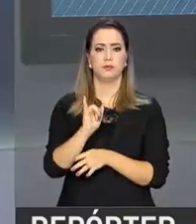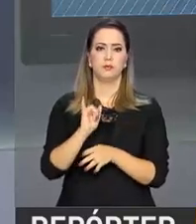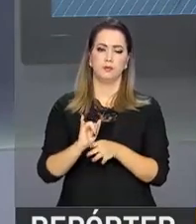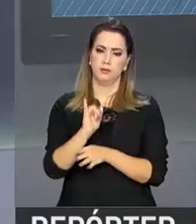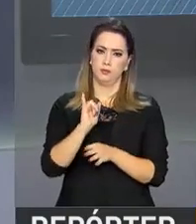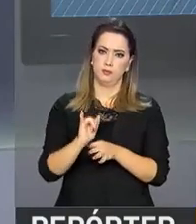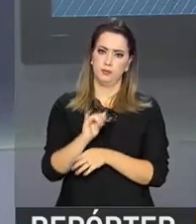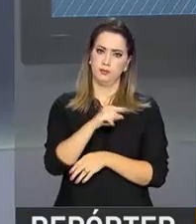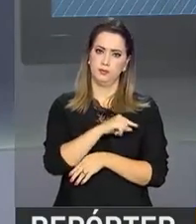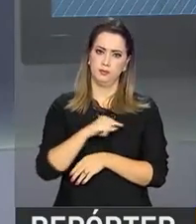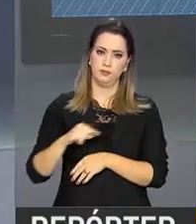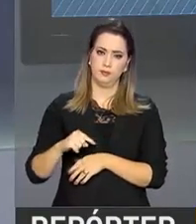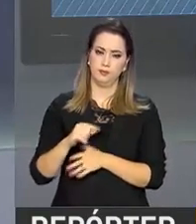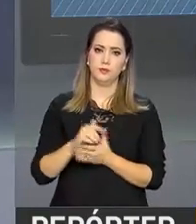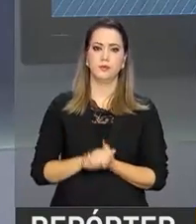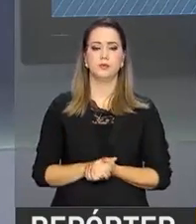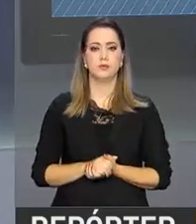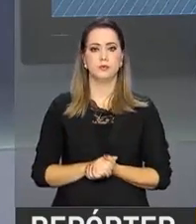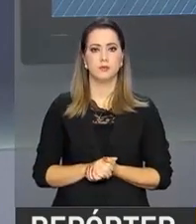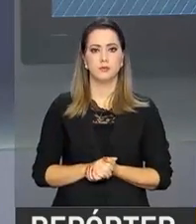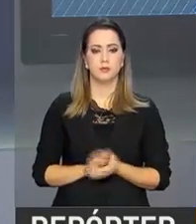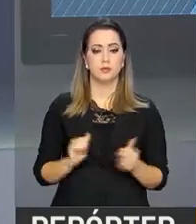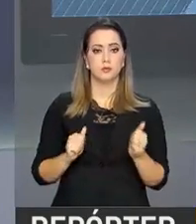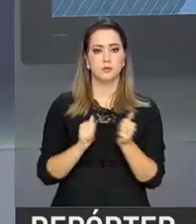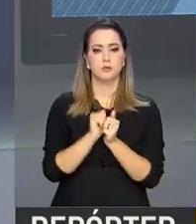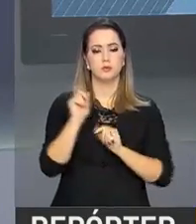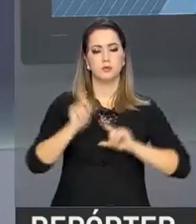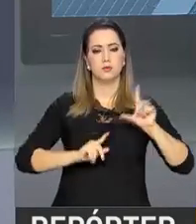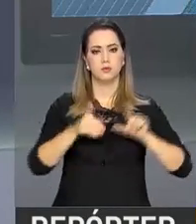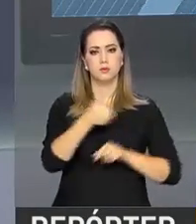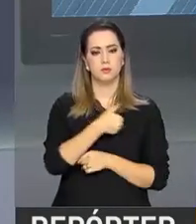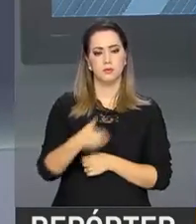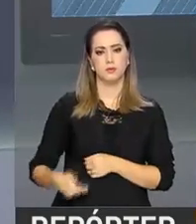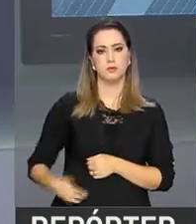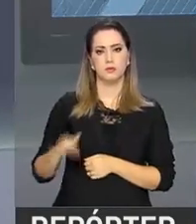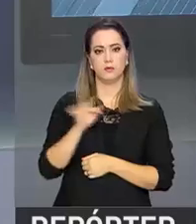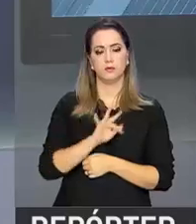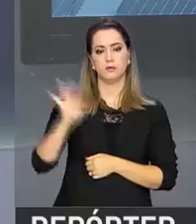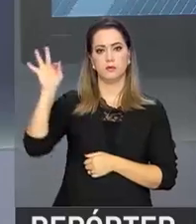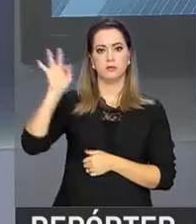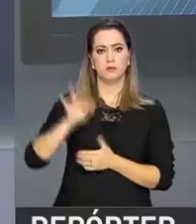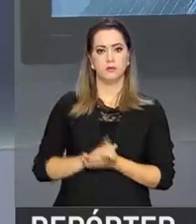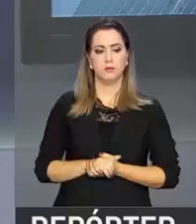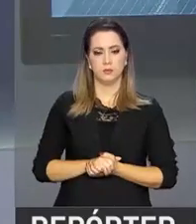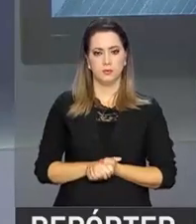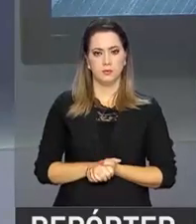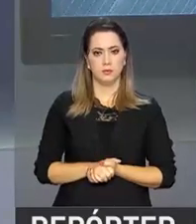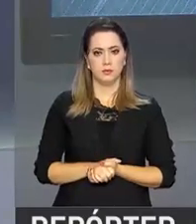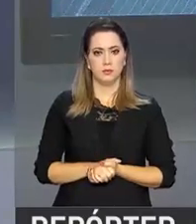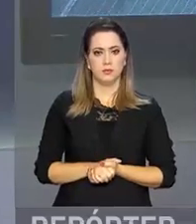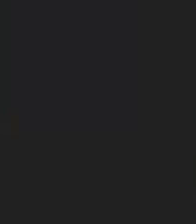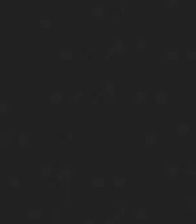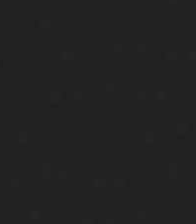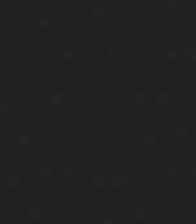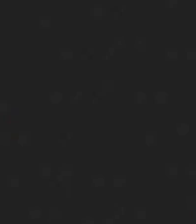as reportagens em nosso canal no youtube continue com a gente aqui na nbr a tv do governo federal